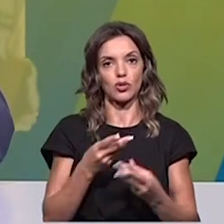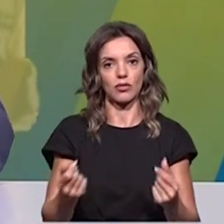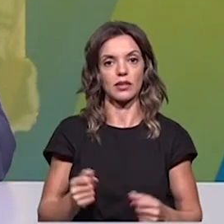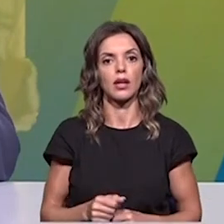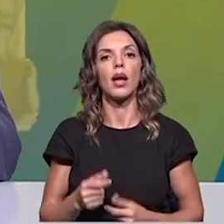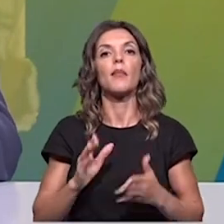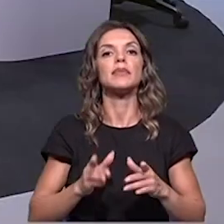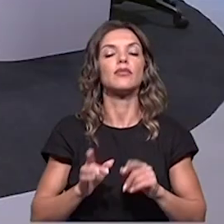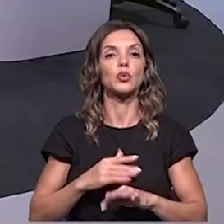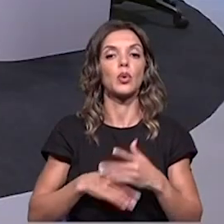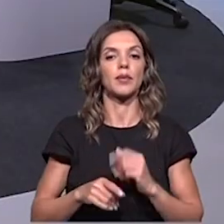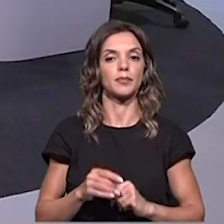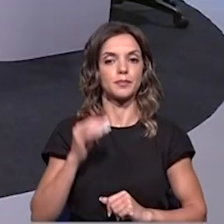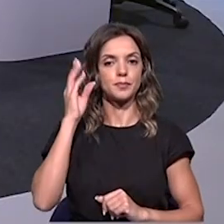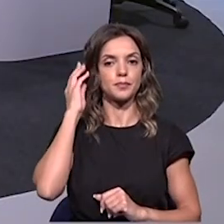também